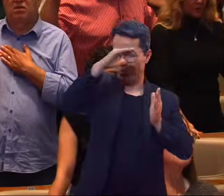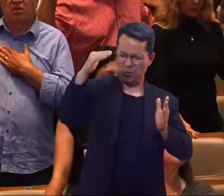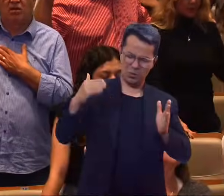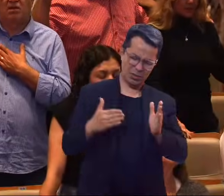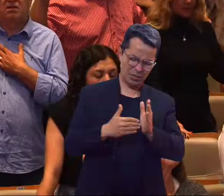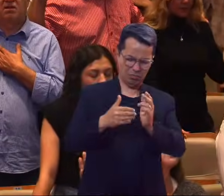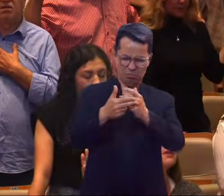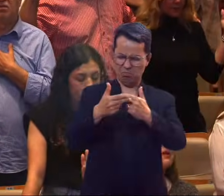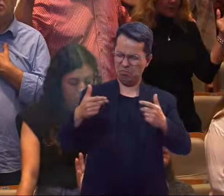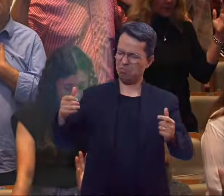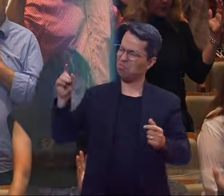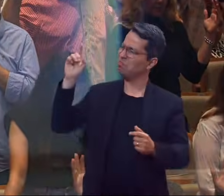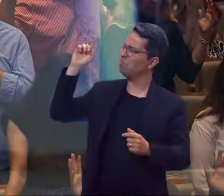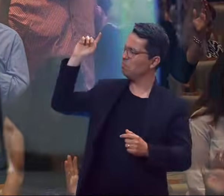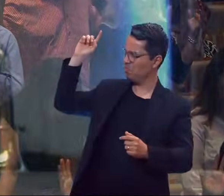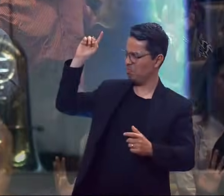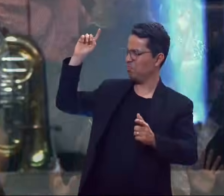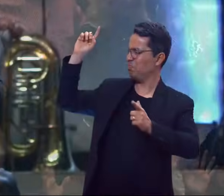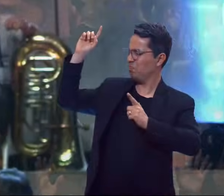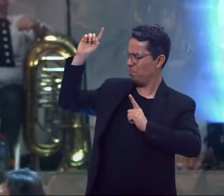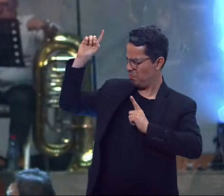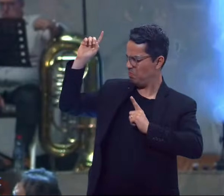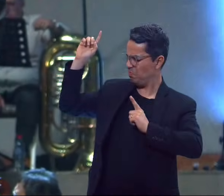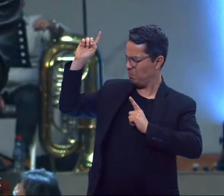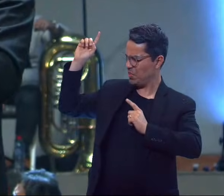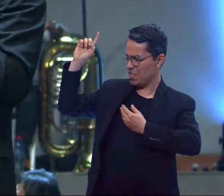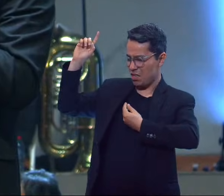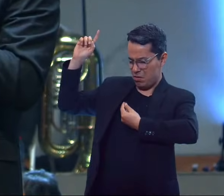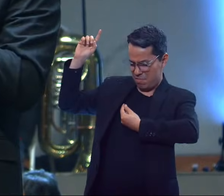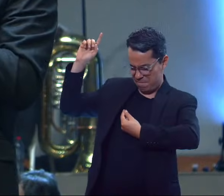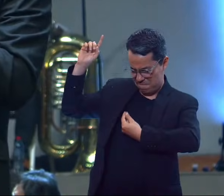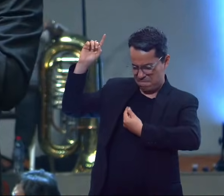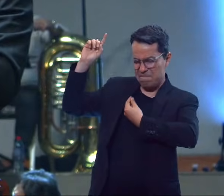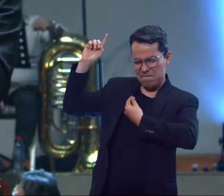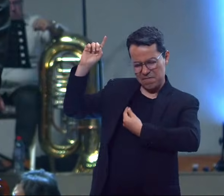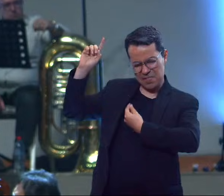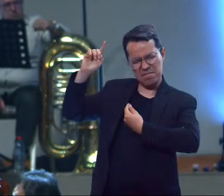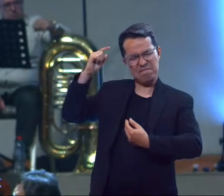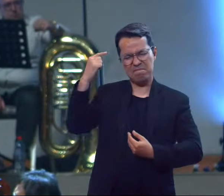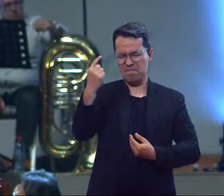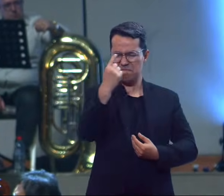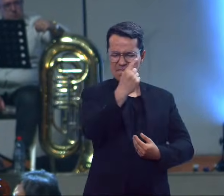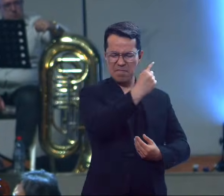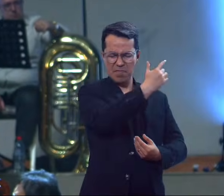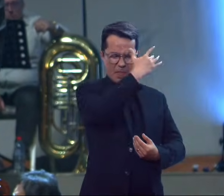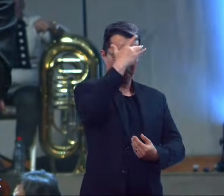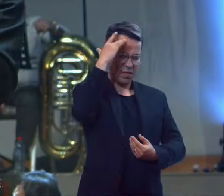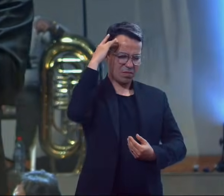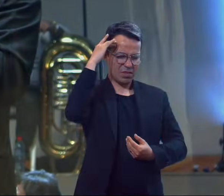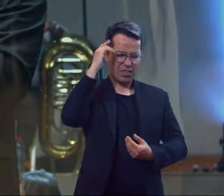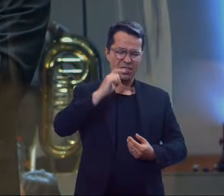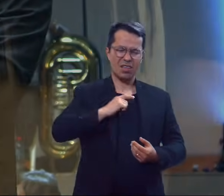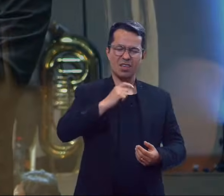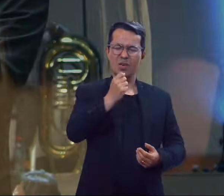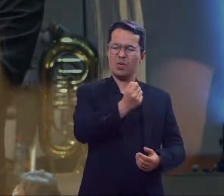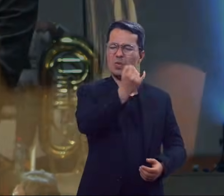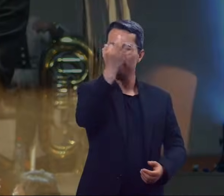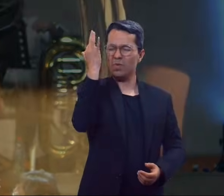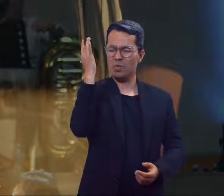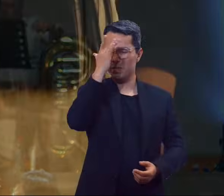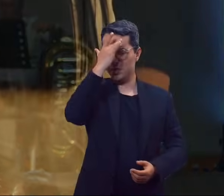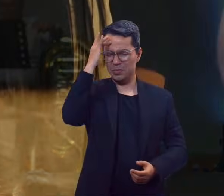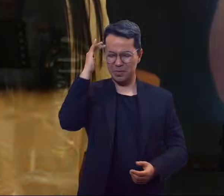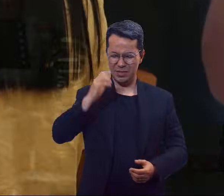poder. Pai, eu quero colocar diante de Ti aqueles que estão sofrendo, Pai, que estão lutando